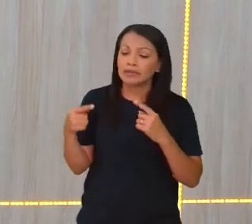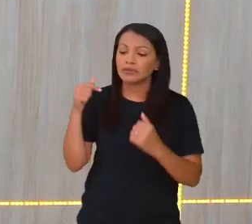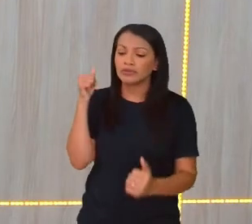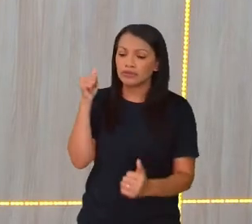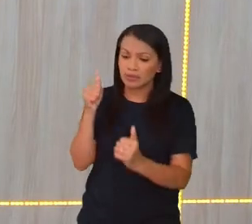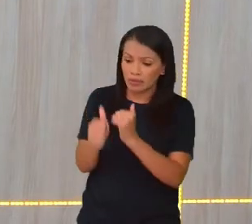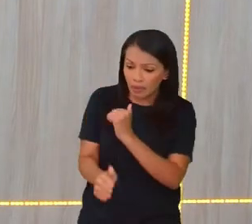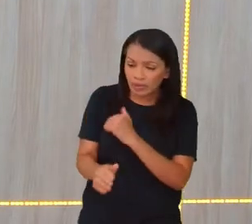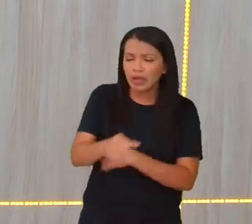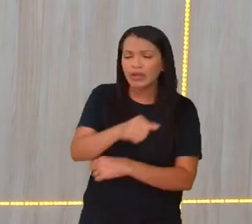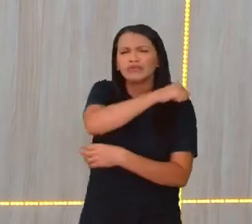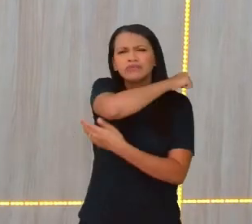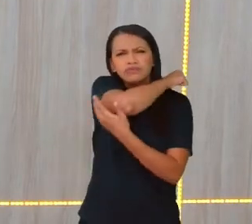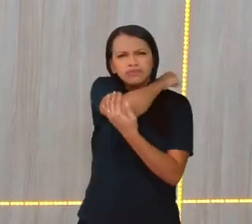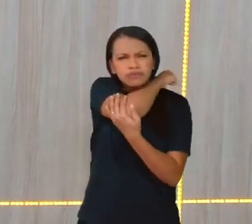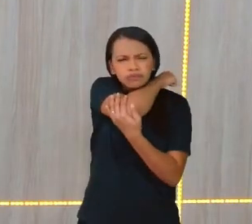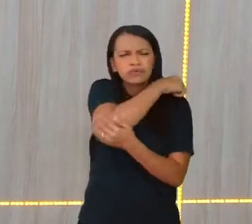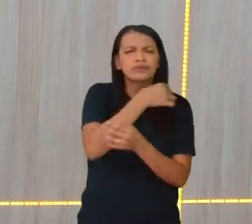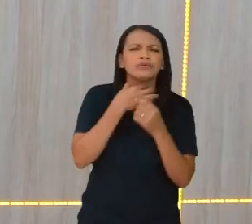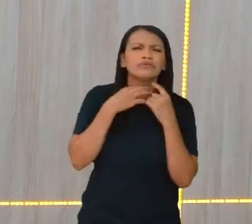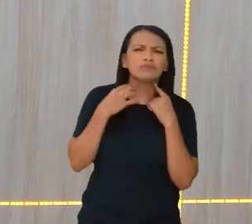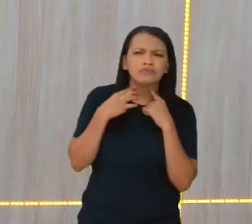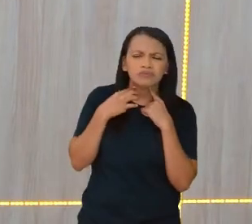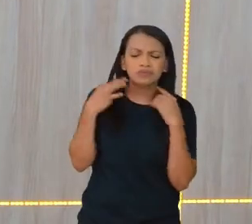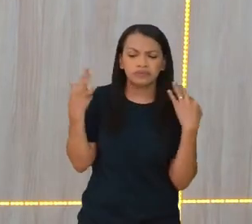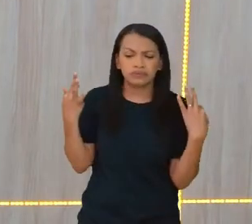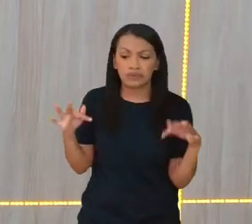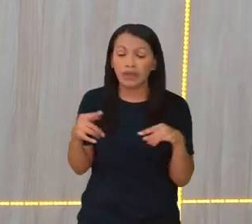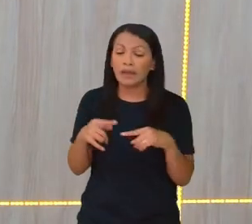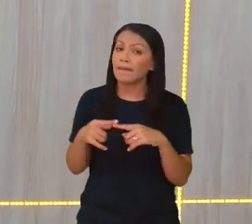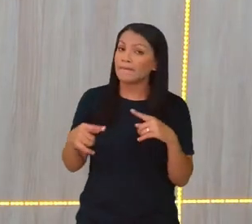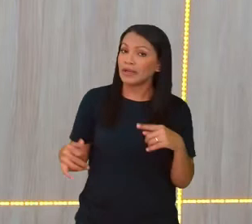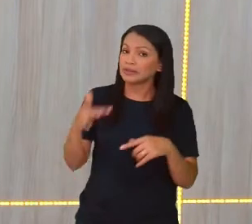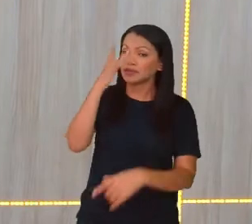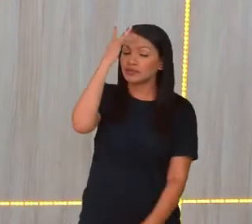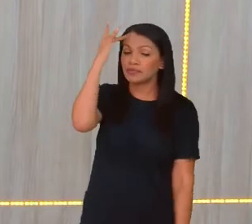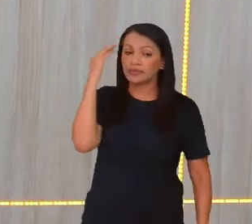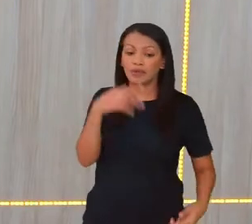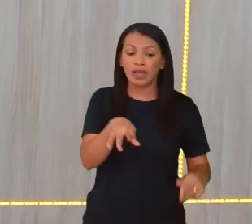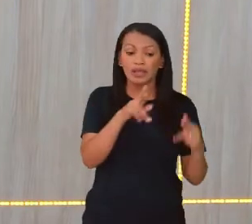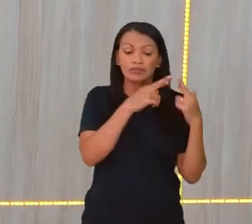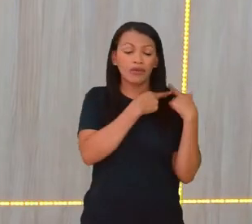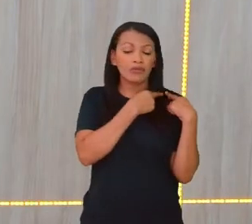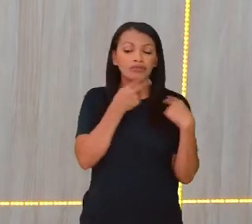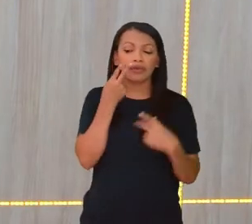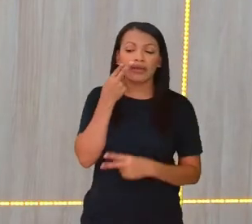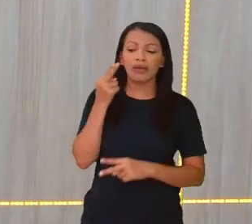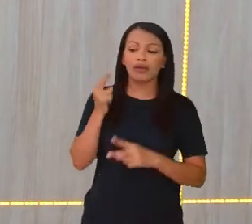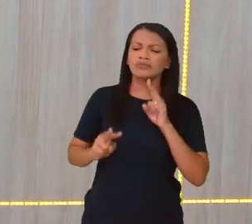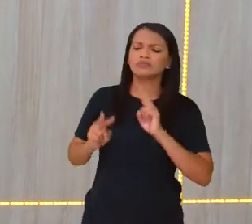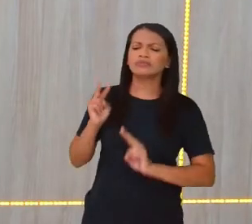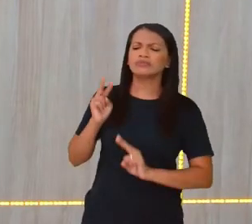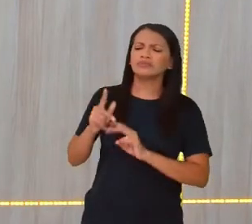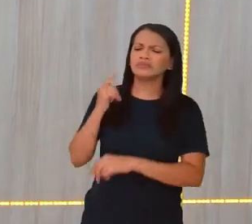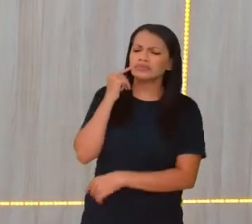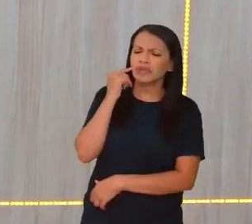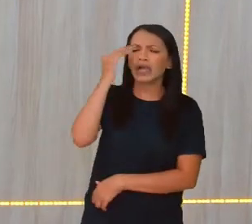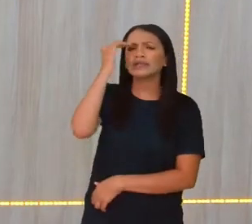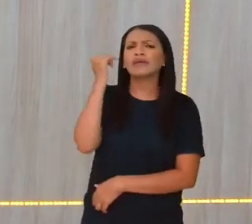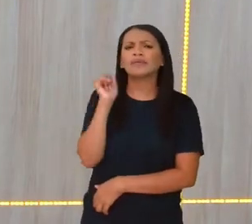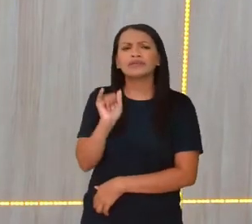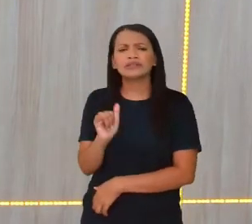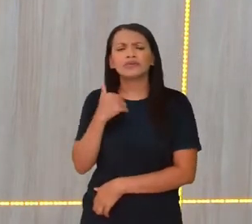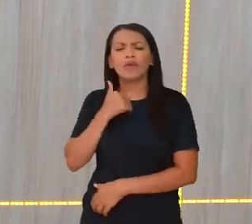muito. Existem as contusões, mas os árbitros, né, que estão ali, eles servem exatamente para saber